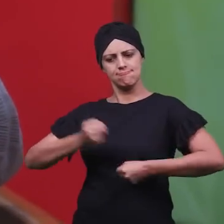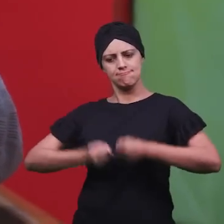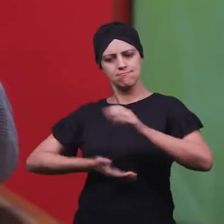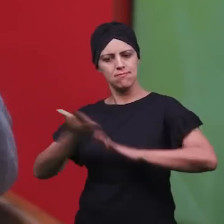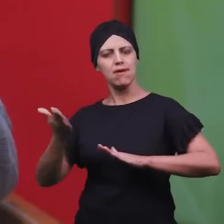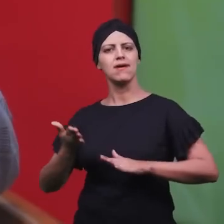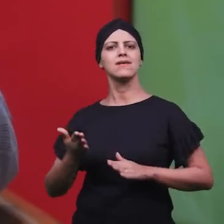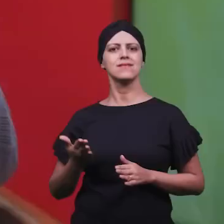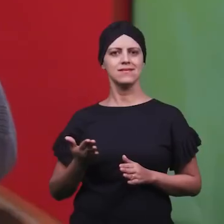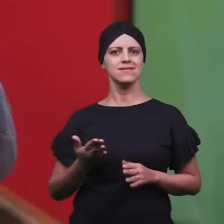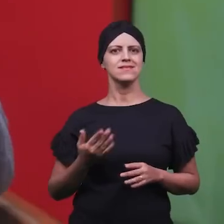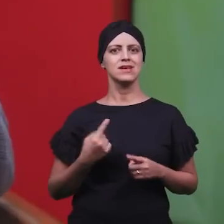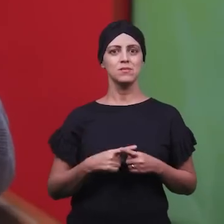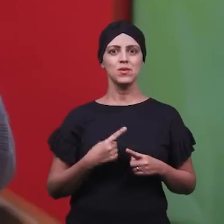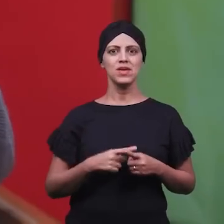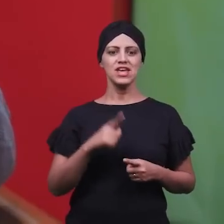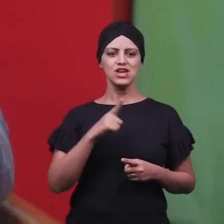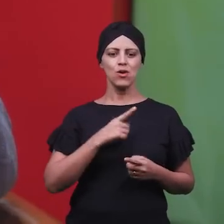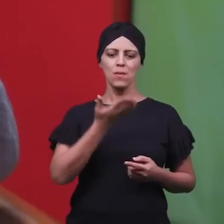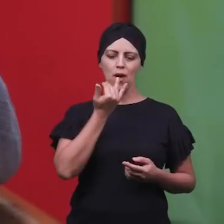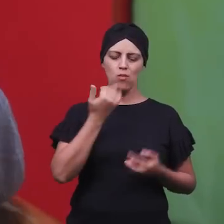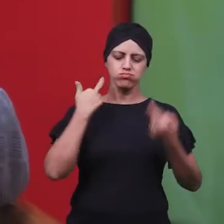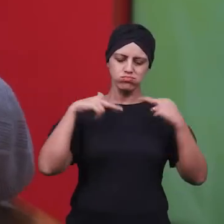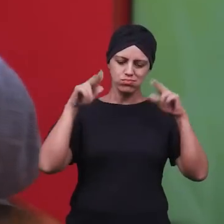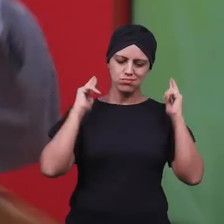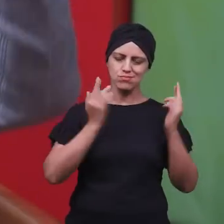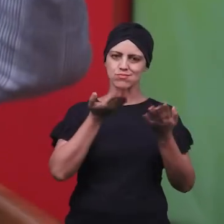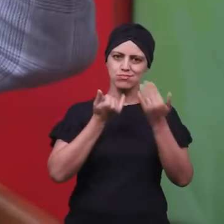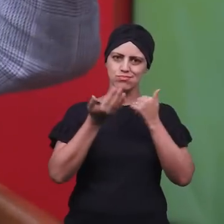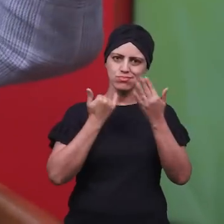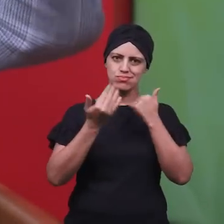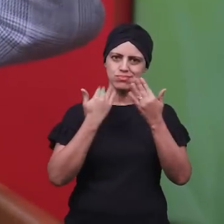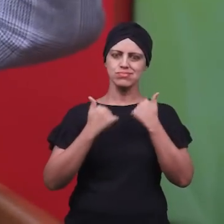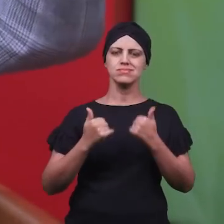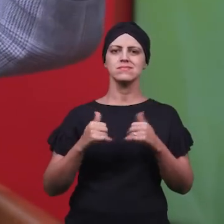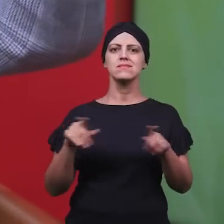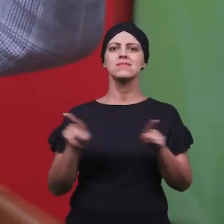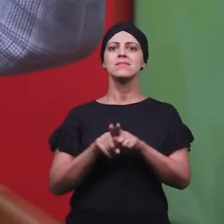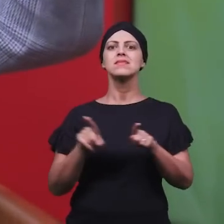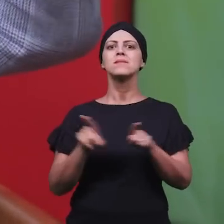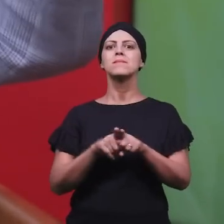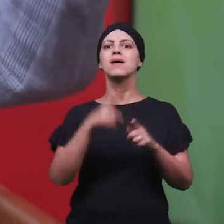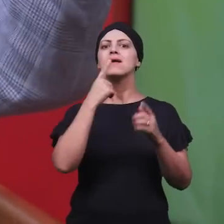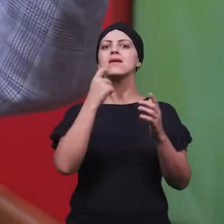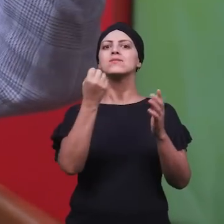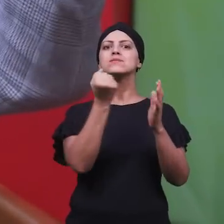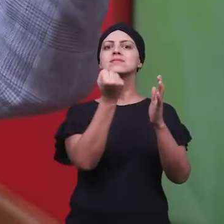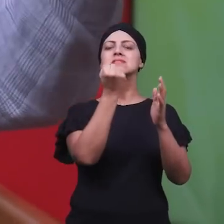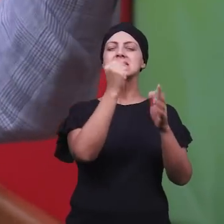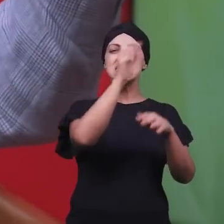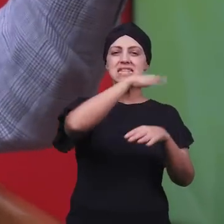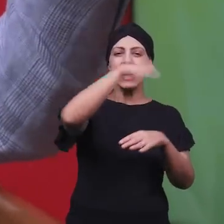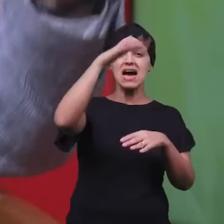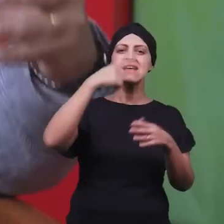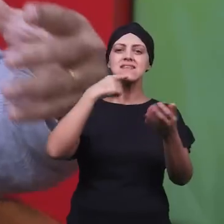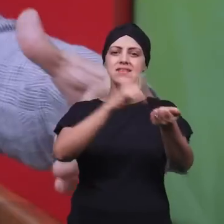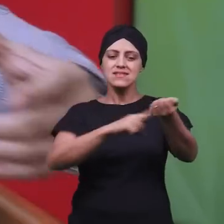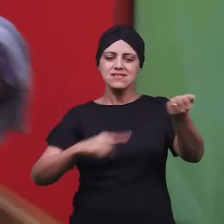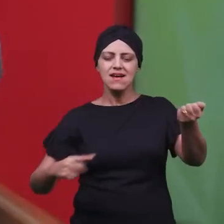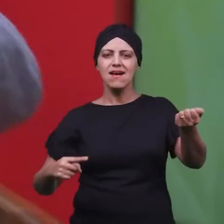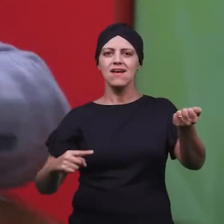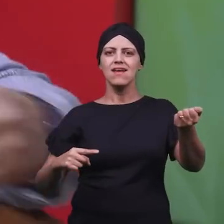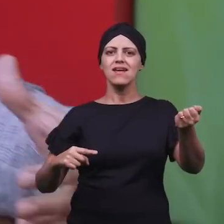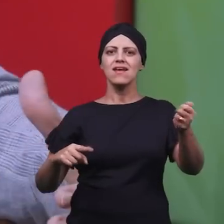fortalecidos com o cordeiro assado no fogo e com a cobertura do sangue do cordeiro e